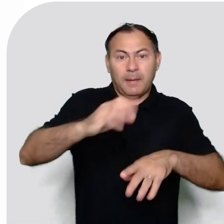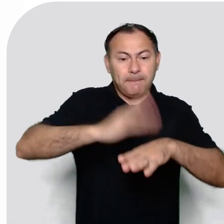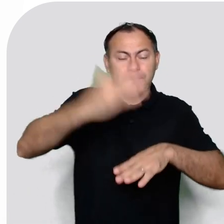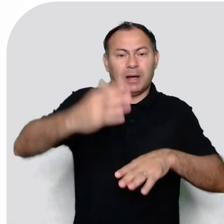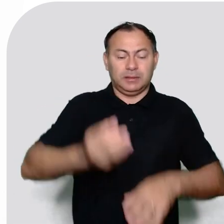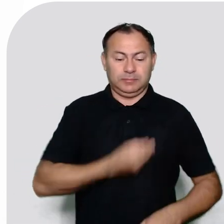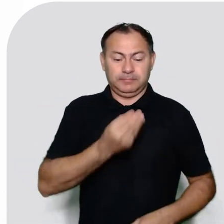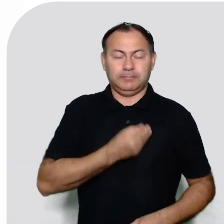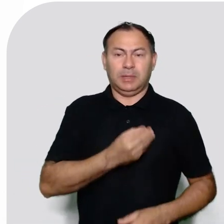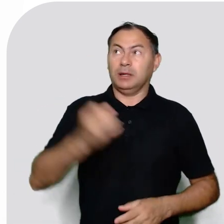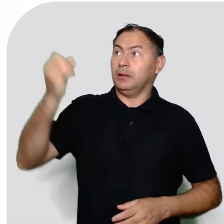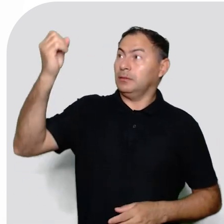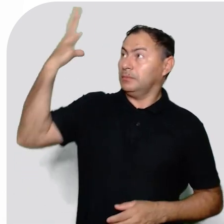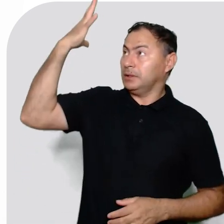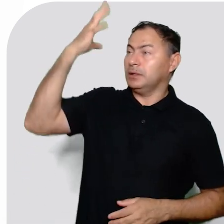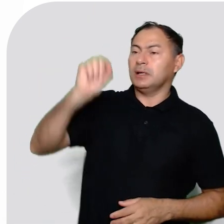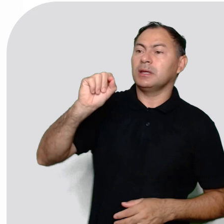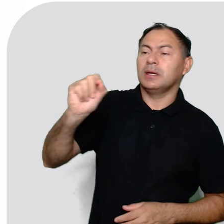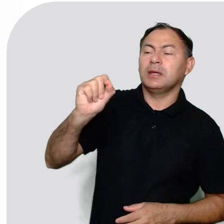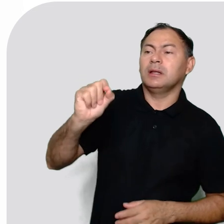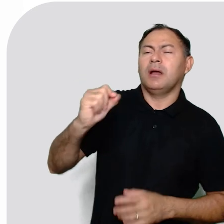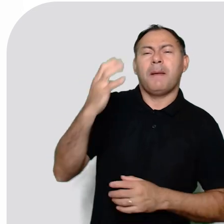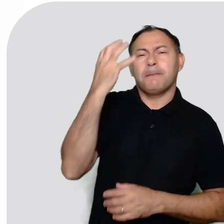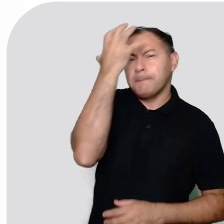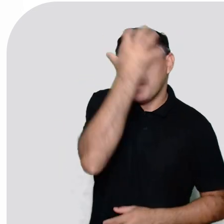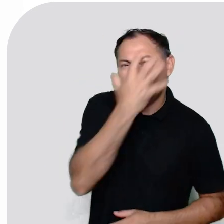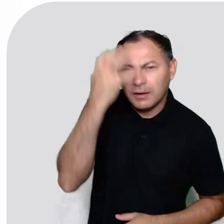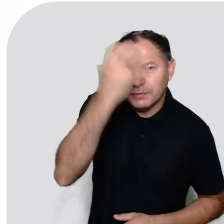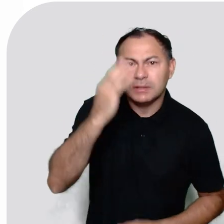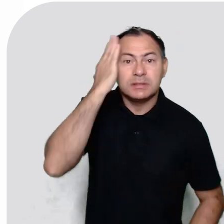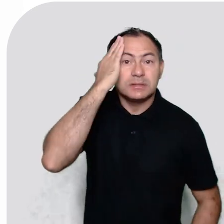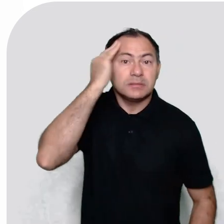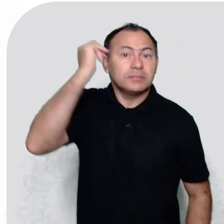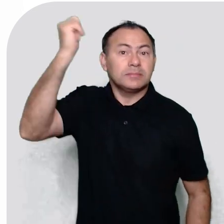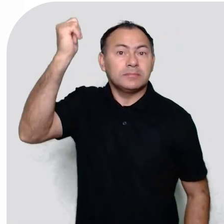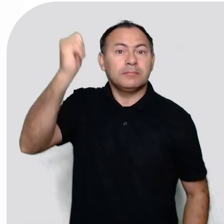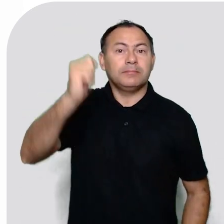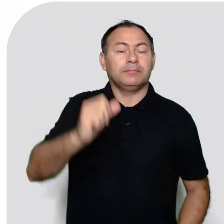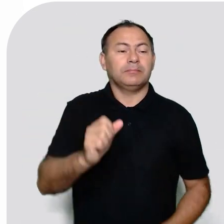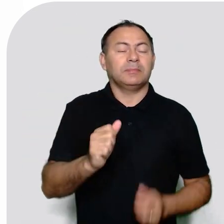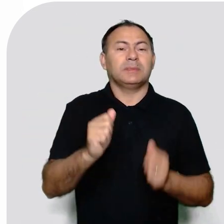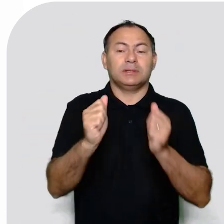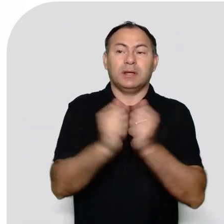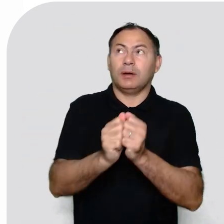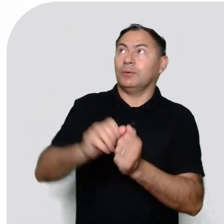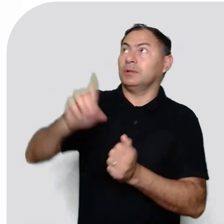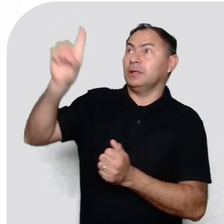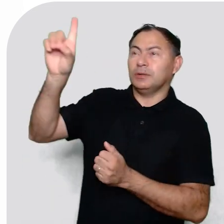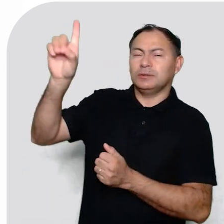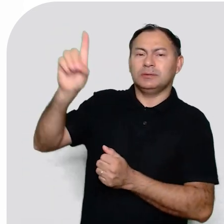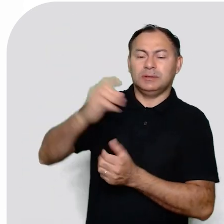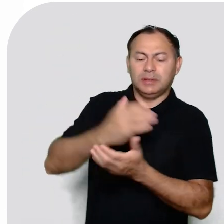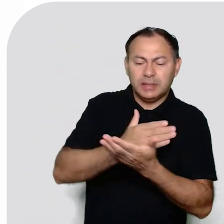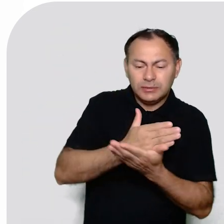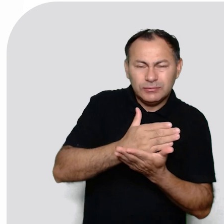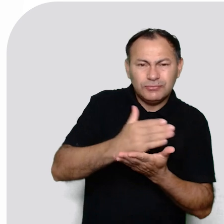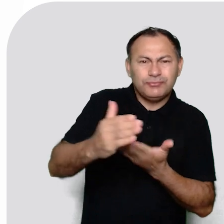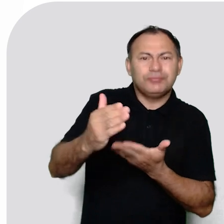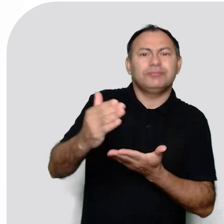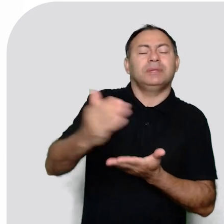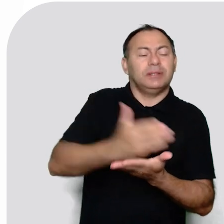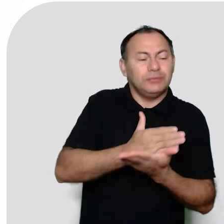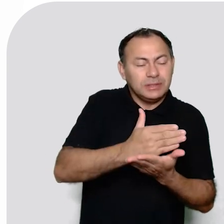mais vivamente iluminada por aquela maravilhosa sabedoria que estava com Deus desde a eternidade.